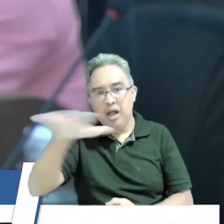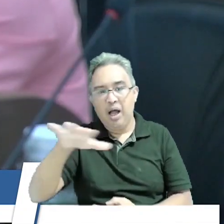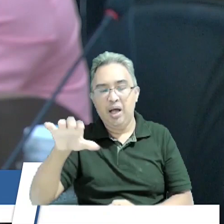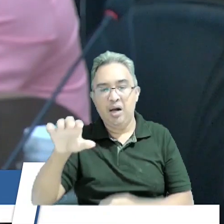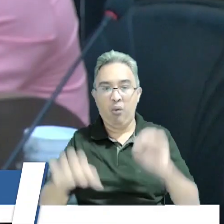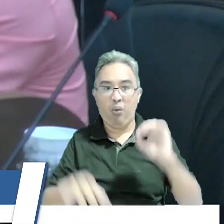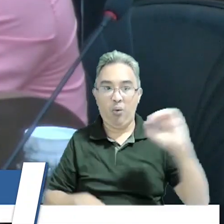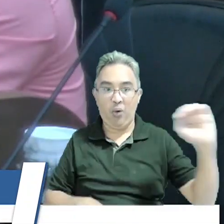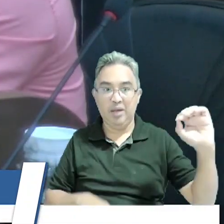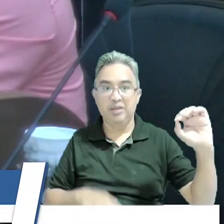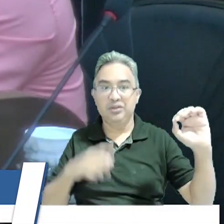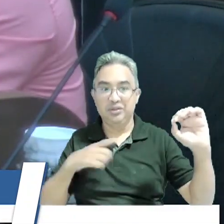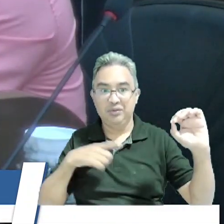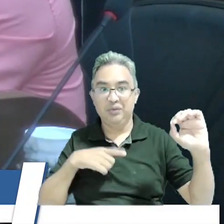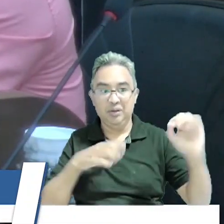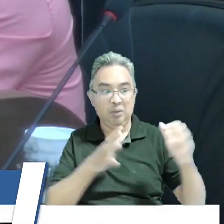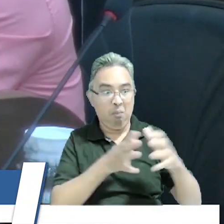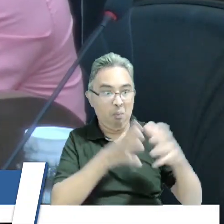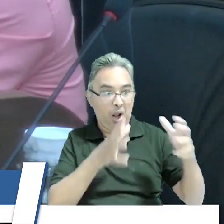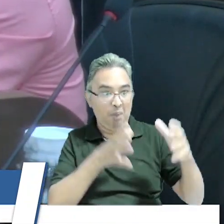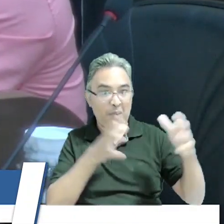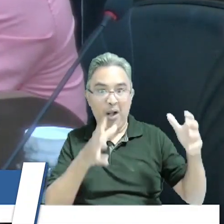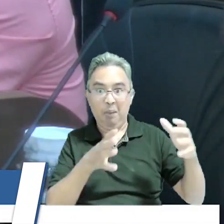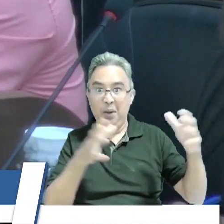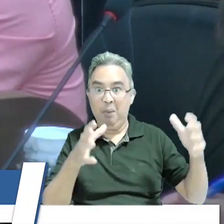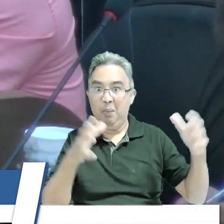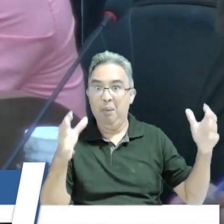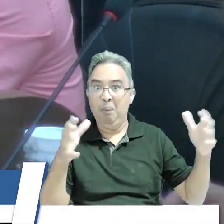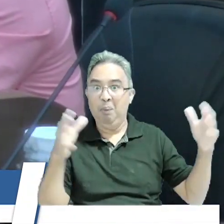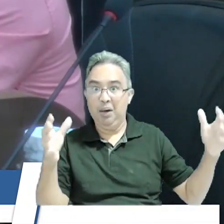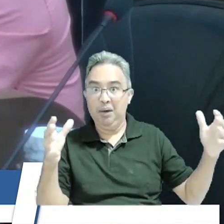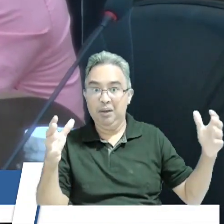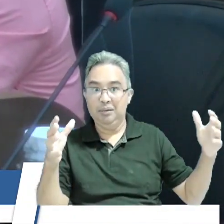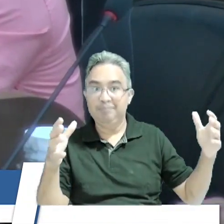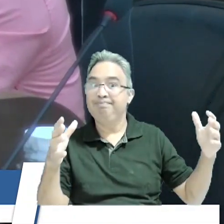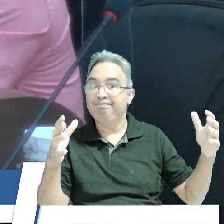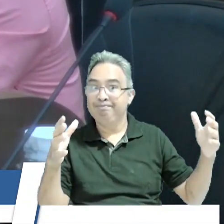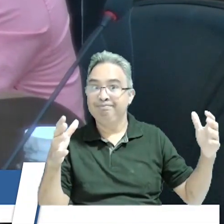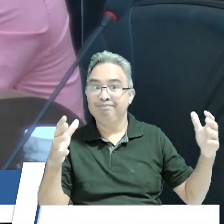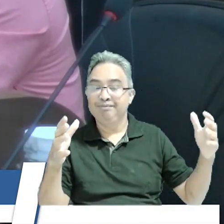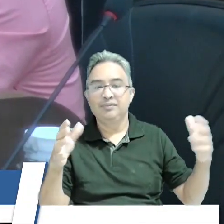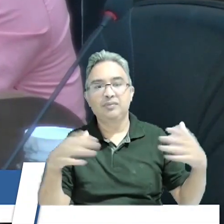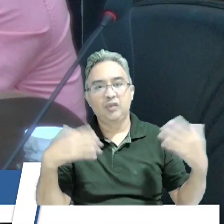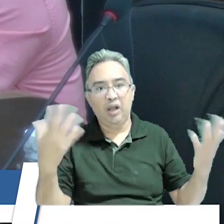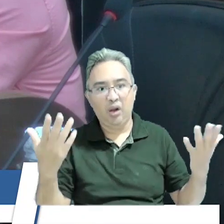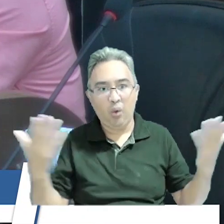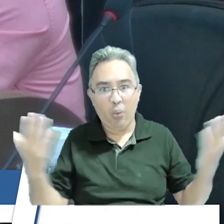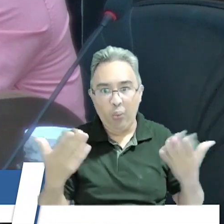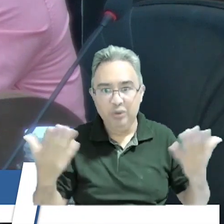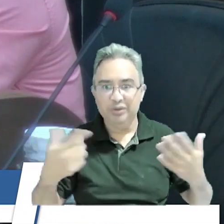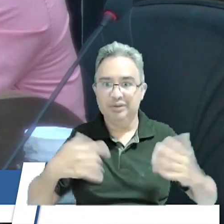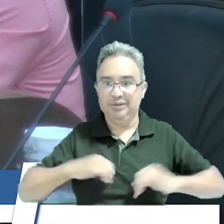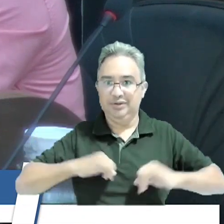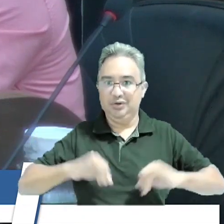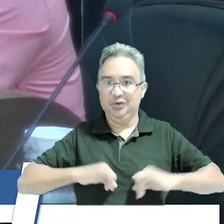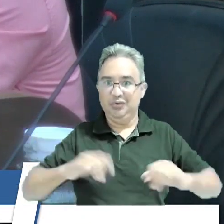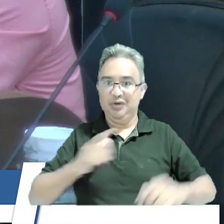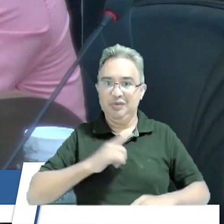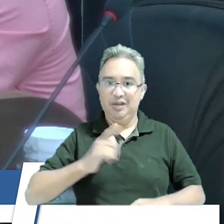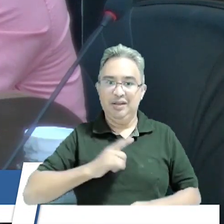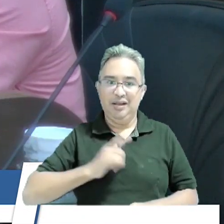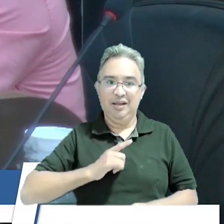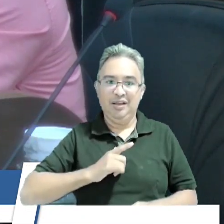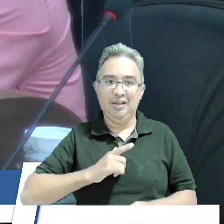crescer extremamente, de uma forma como nós estamos sofrendo hoje na Ademar Pereira de